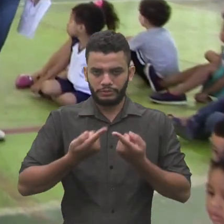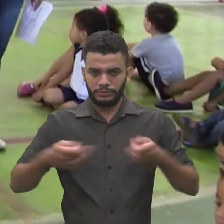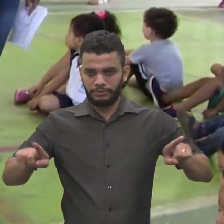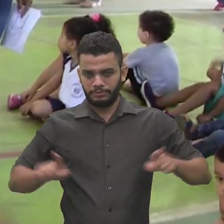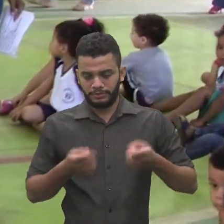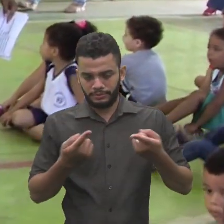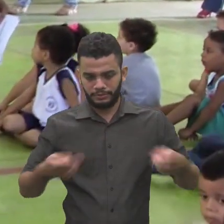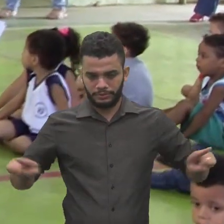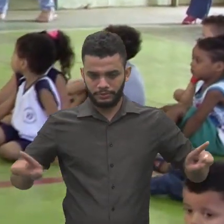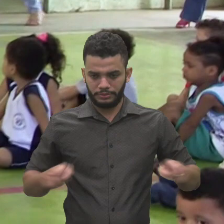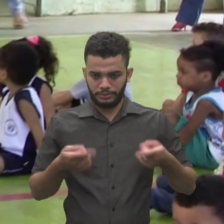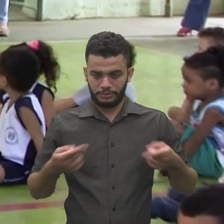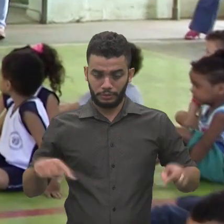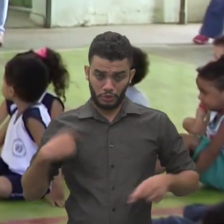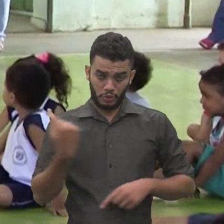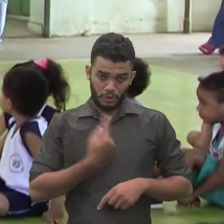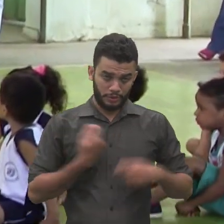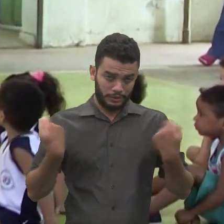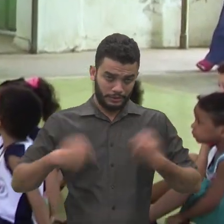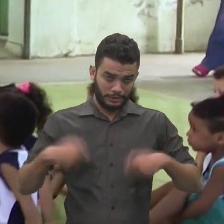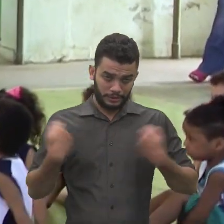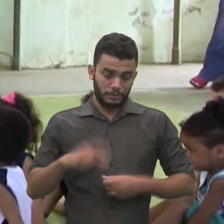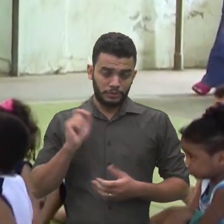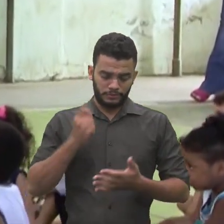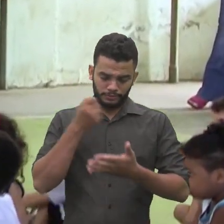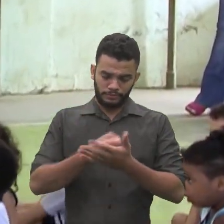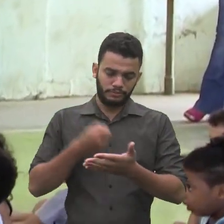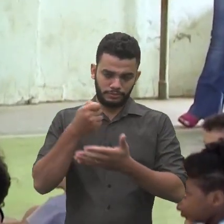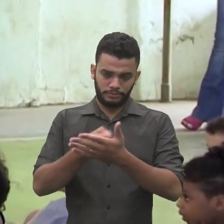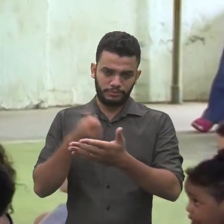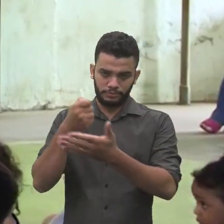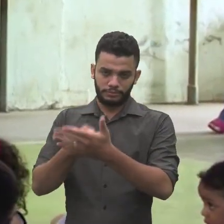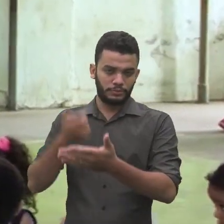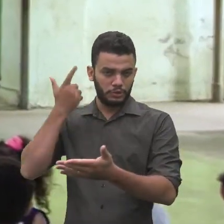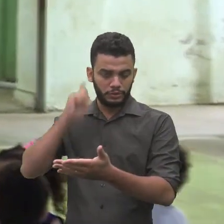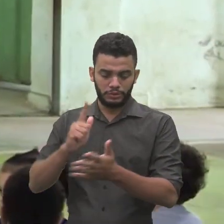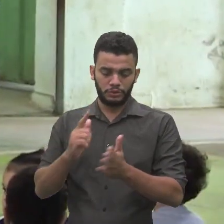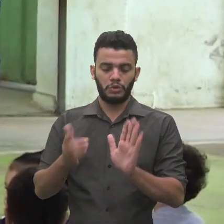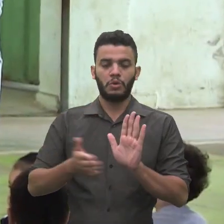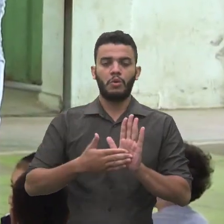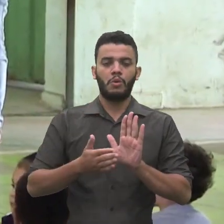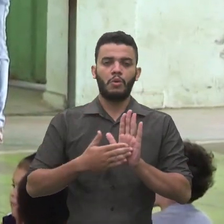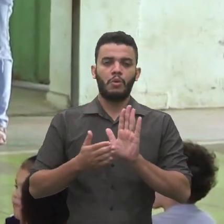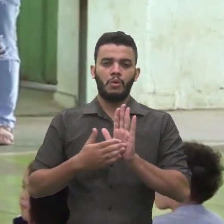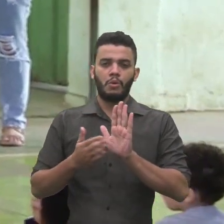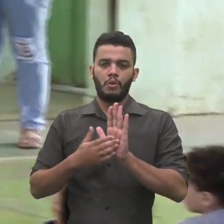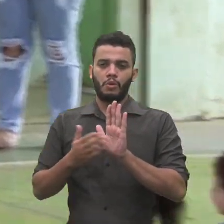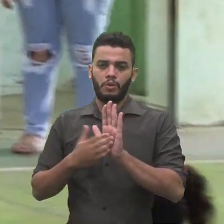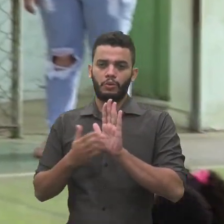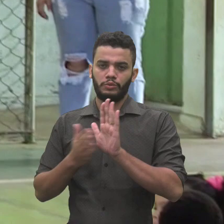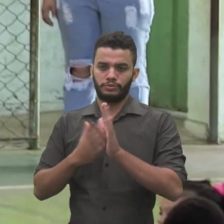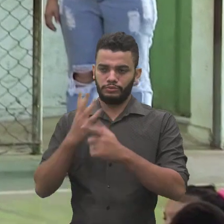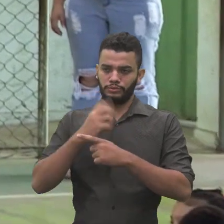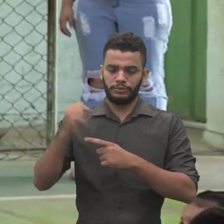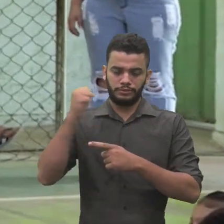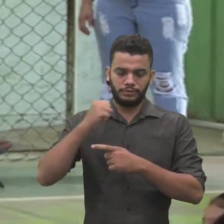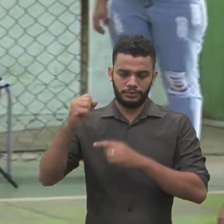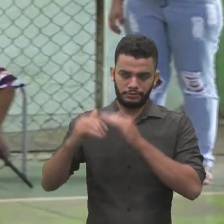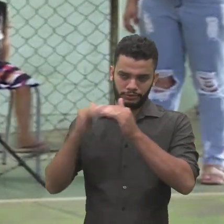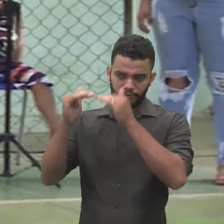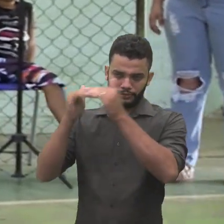seja alcançado. Tá bom? Eles irão apresentar uma música com o professor Patrick. Vamos lá, segundo ano C,